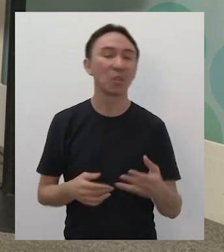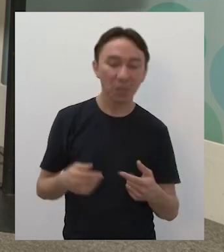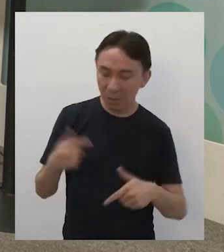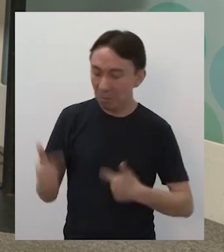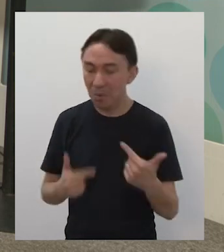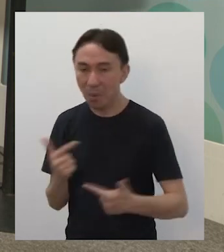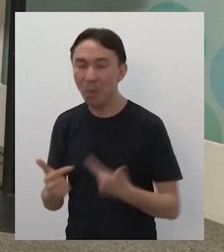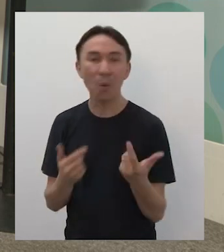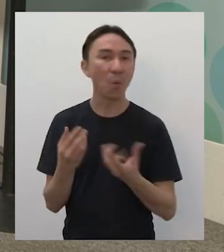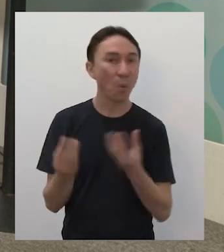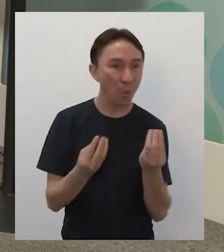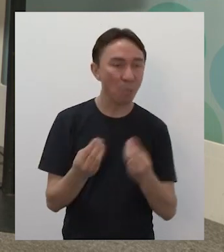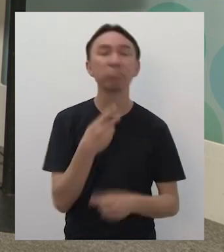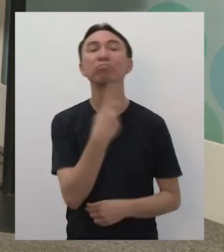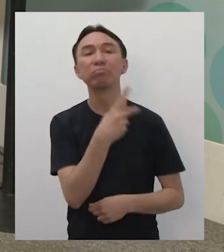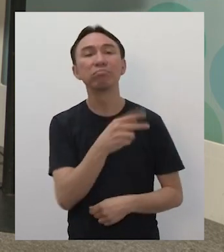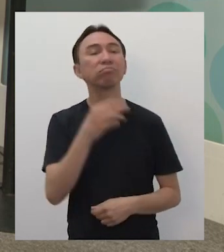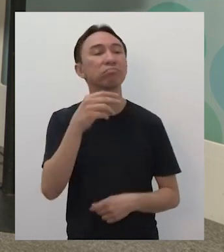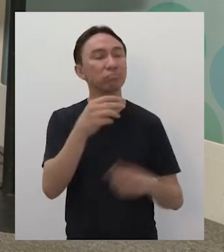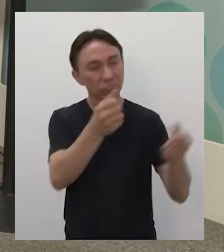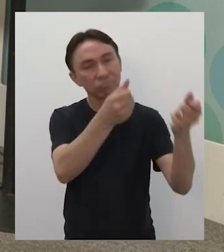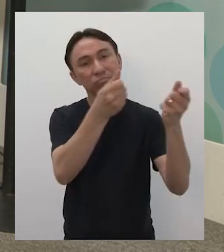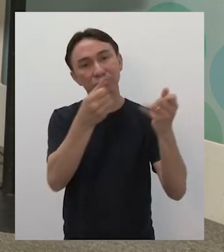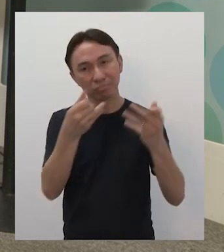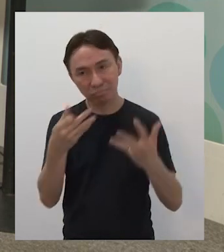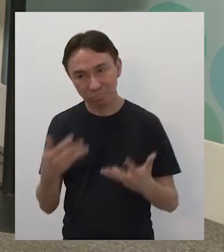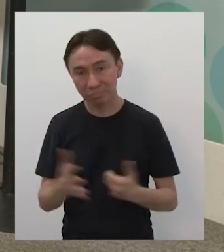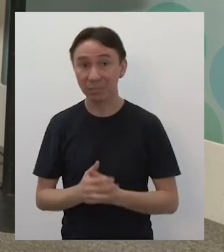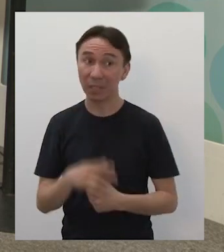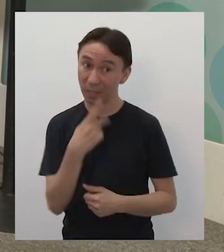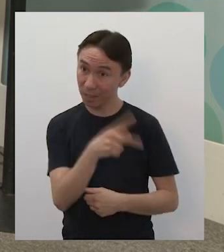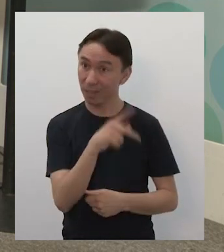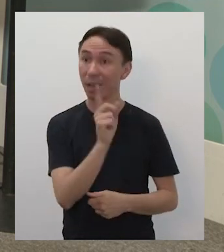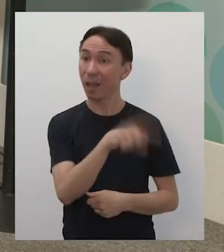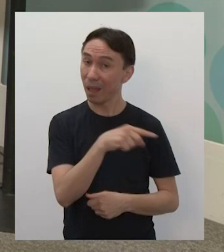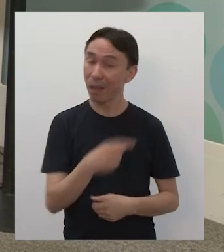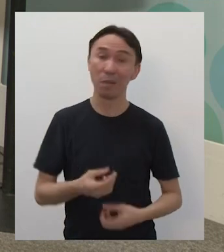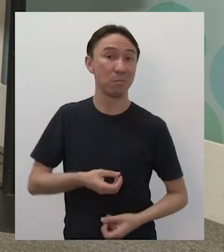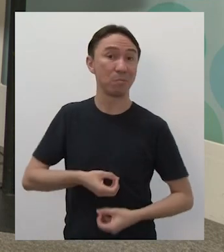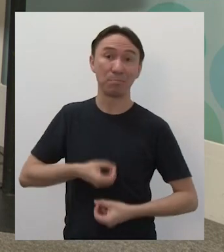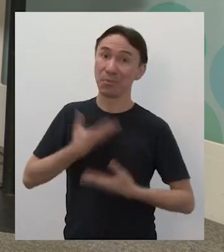essa macrocompetência no seu dia a dia. O professor Will é um poeta. Oi.